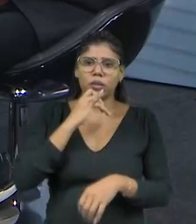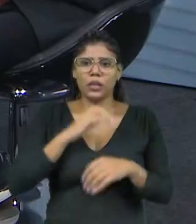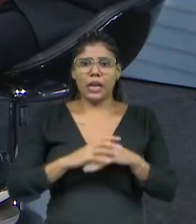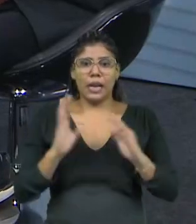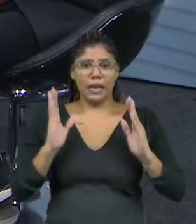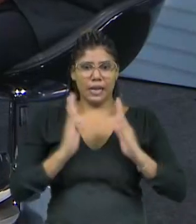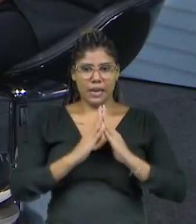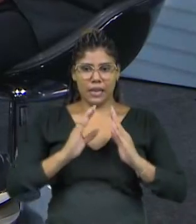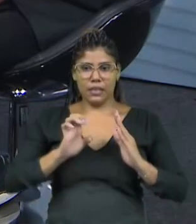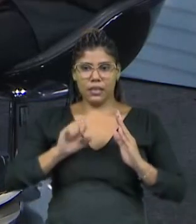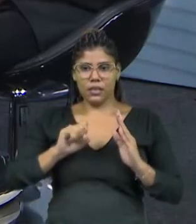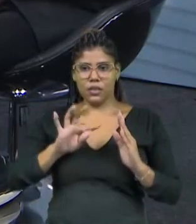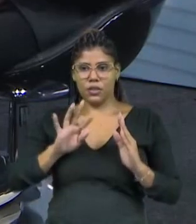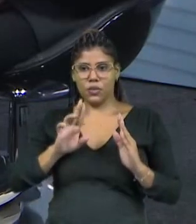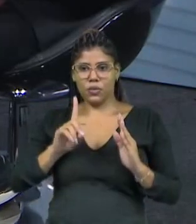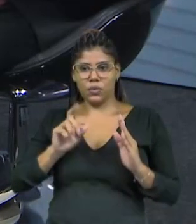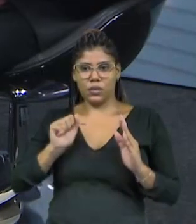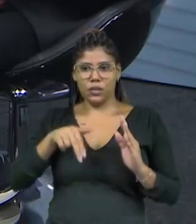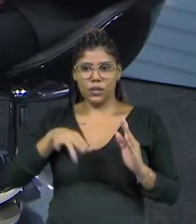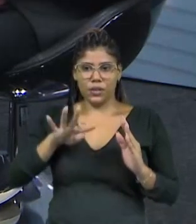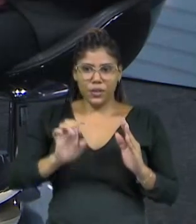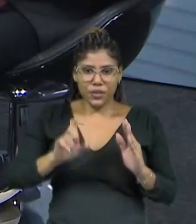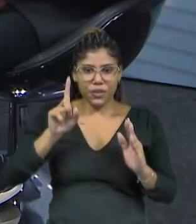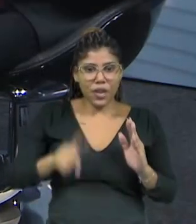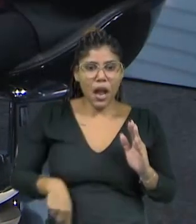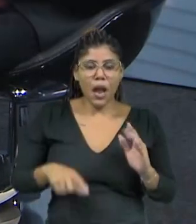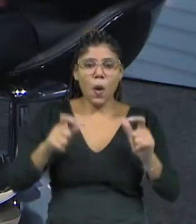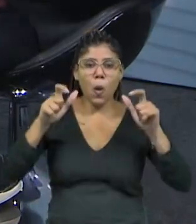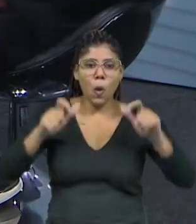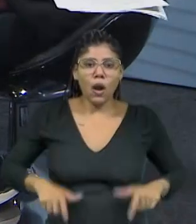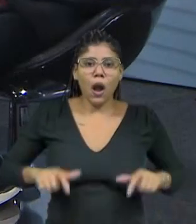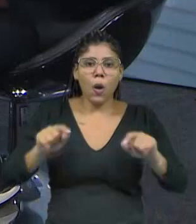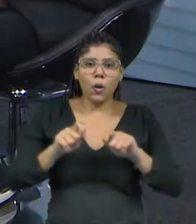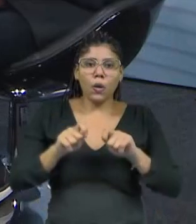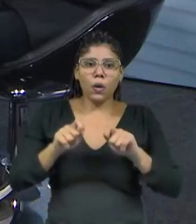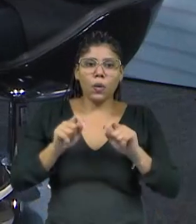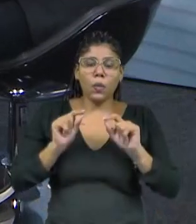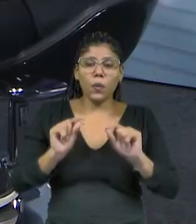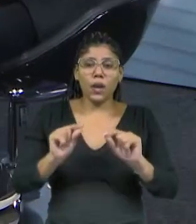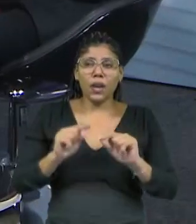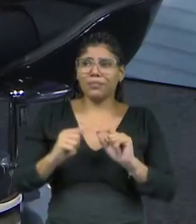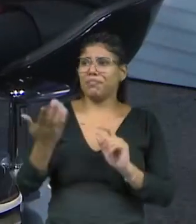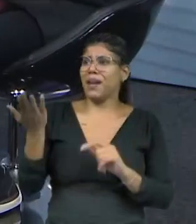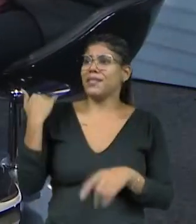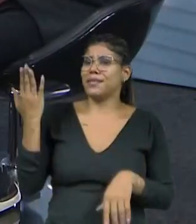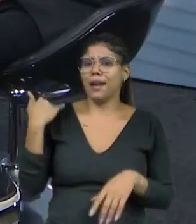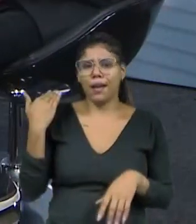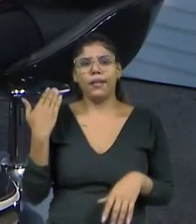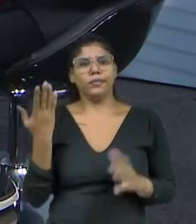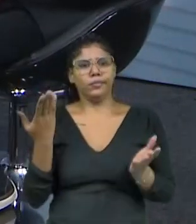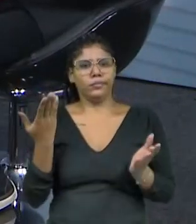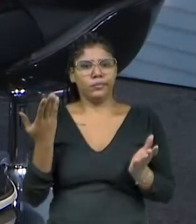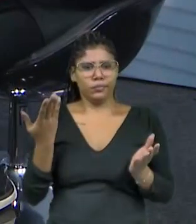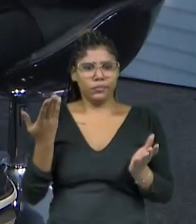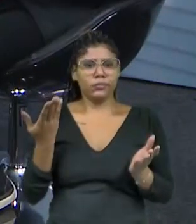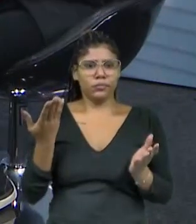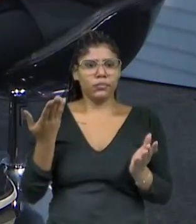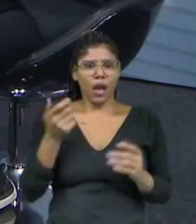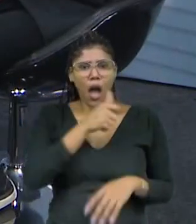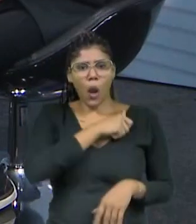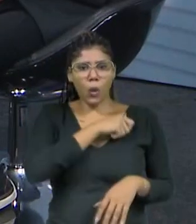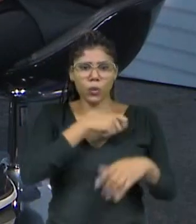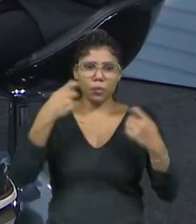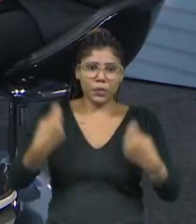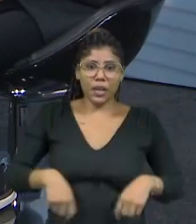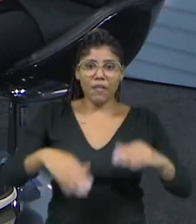ninguém. Porque não há mais necessidade. A casa do estudante é um reflexo de uma época em que todo mundo tinha vindo para cá. Meu pai morou na casa do estudante.